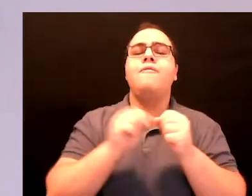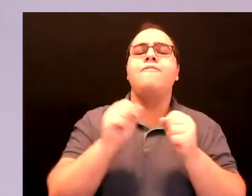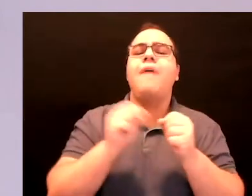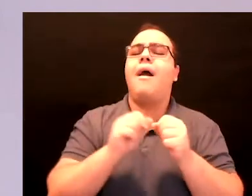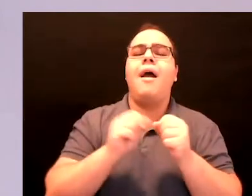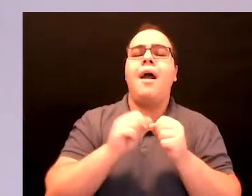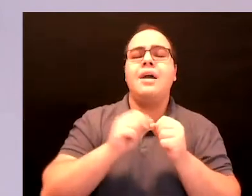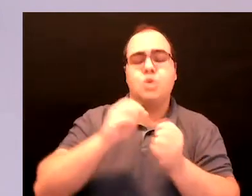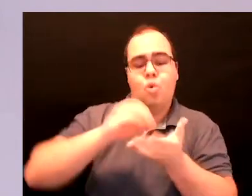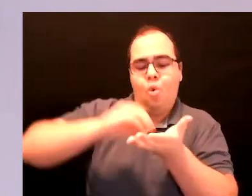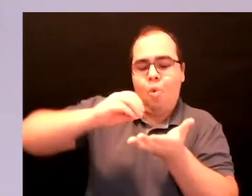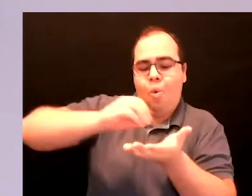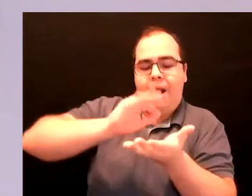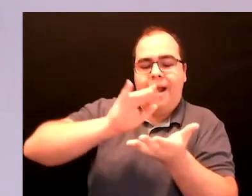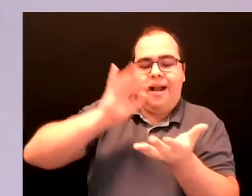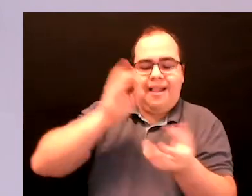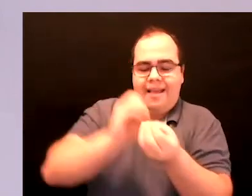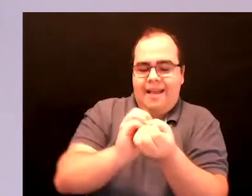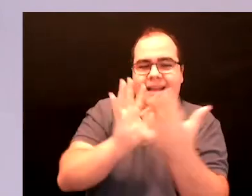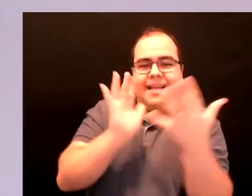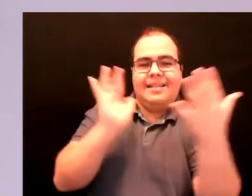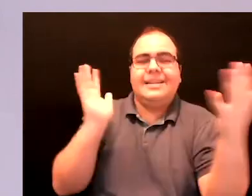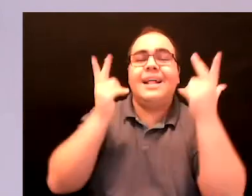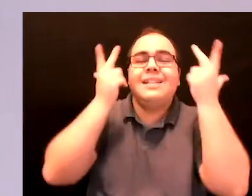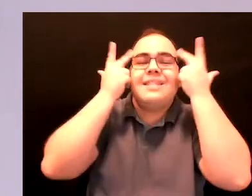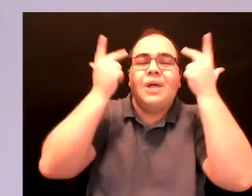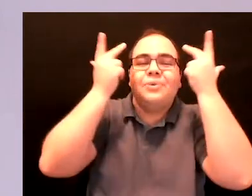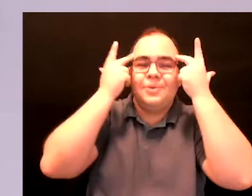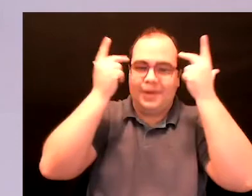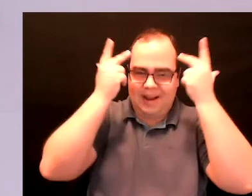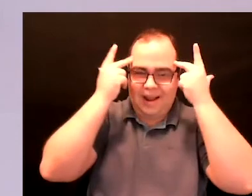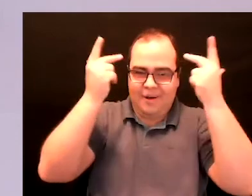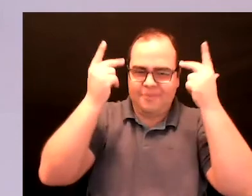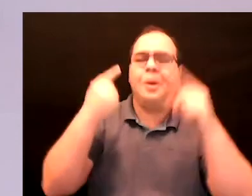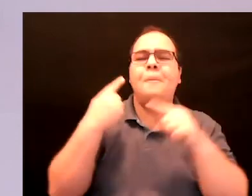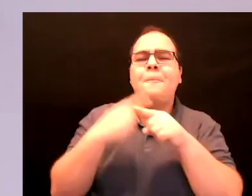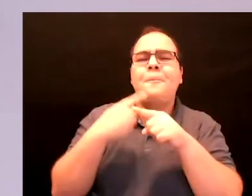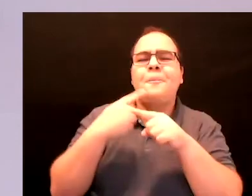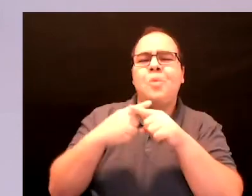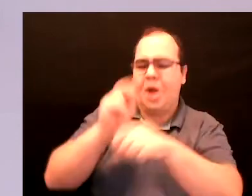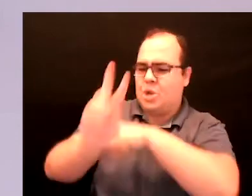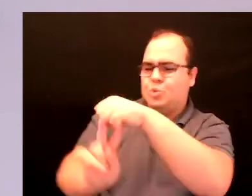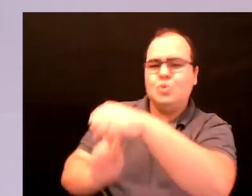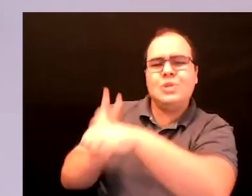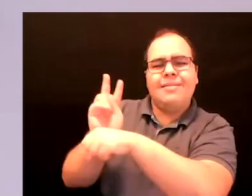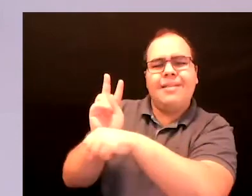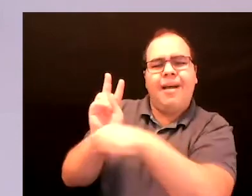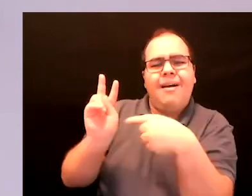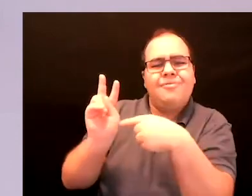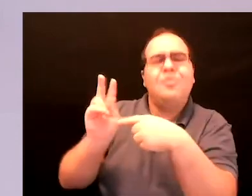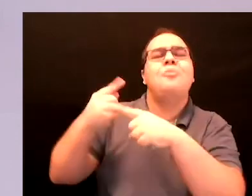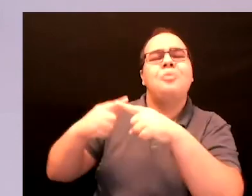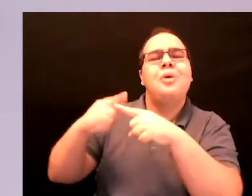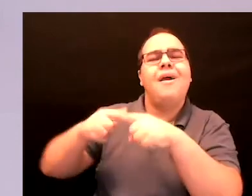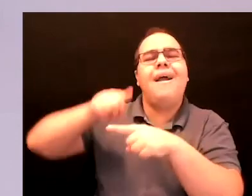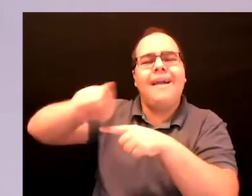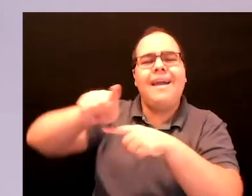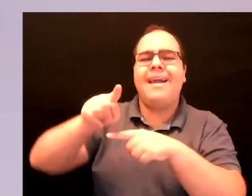fazer o glitter natural ou o glitter ecológico, né? Por que ecológico? Porque ele é um glitter que